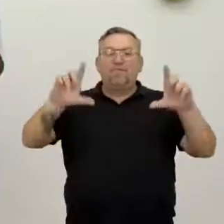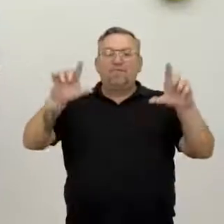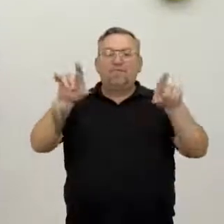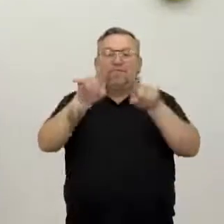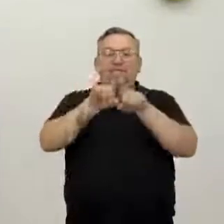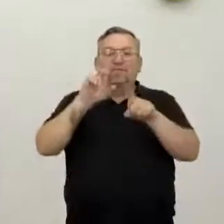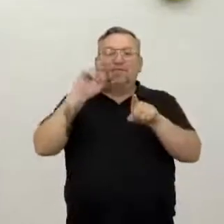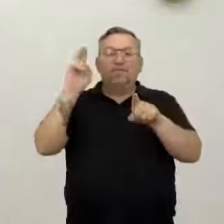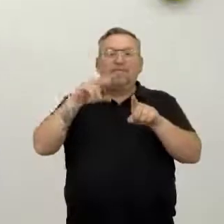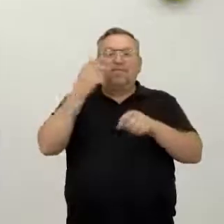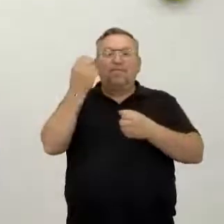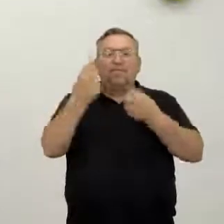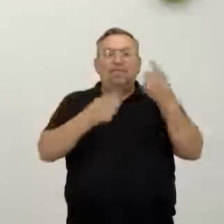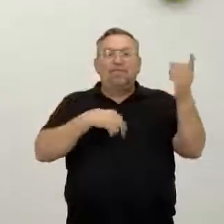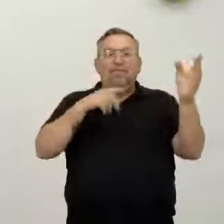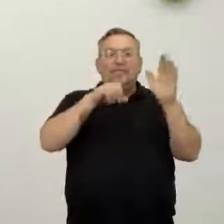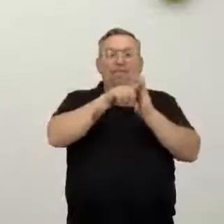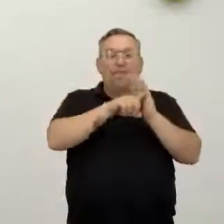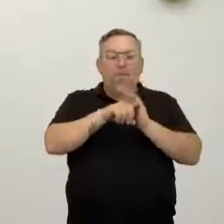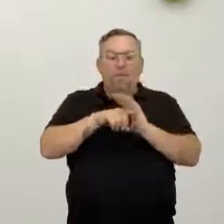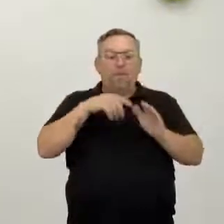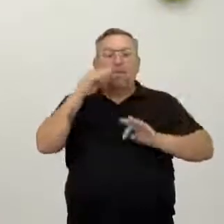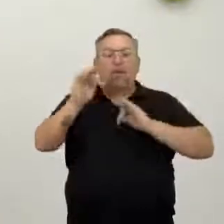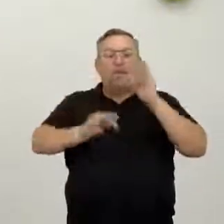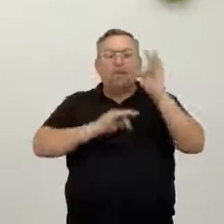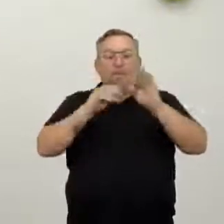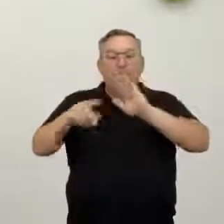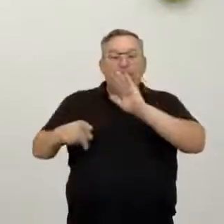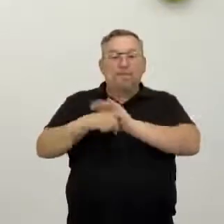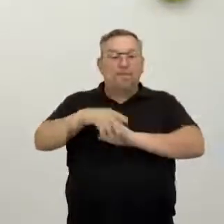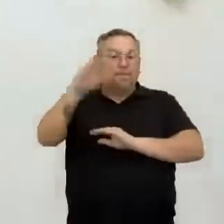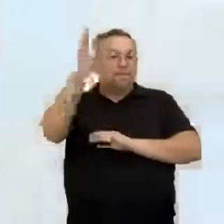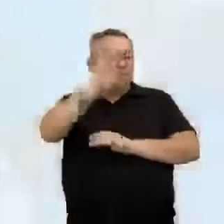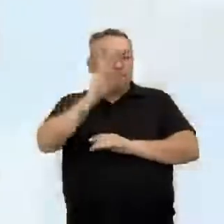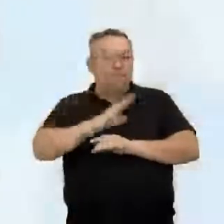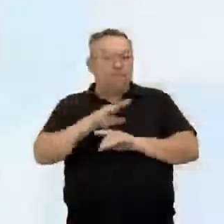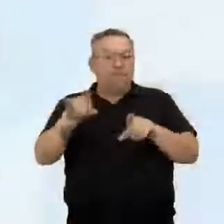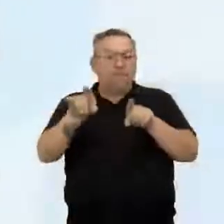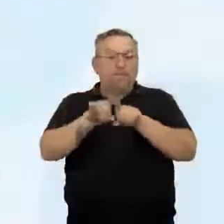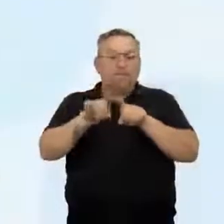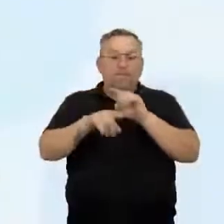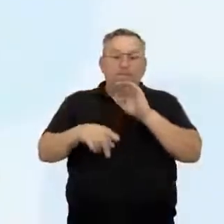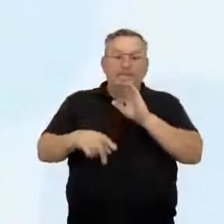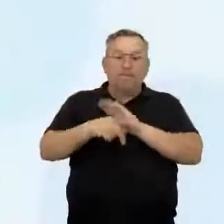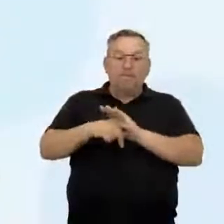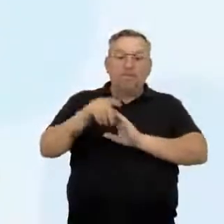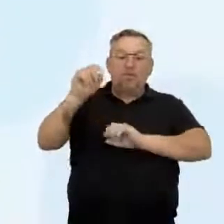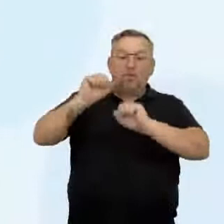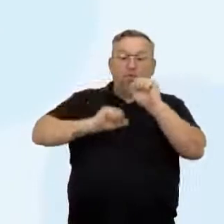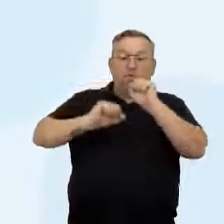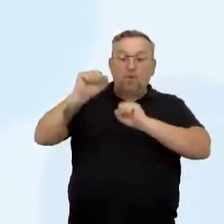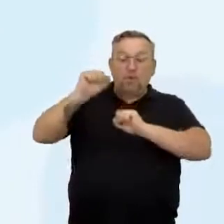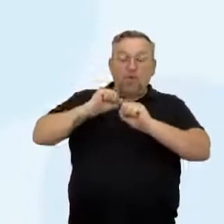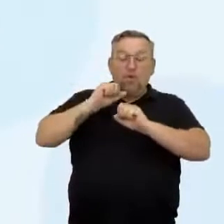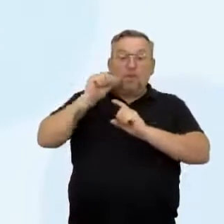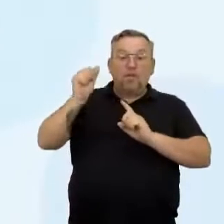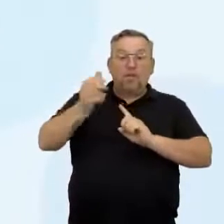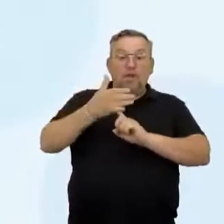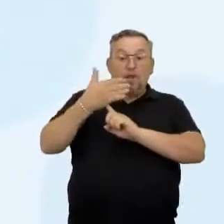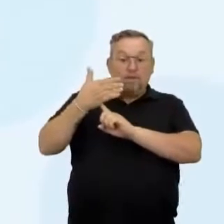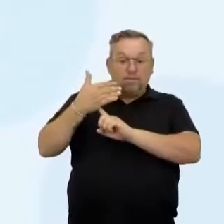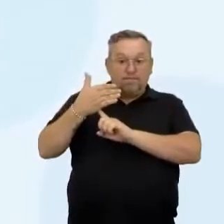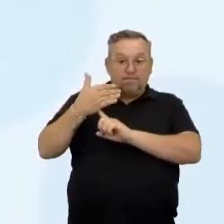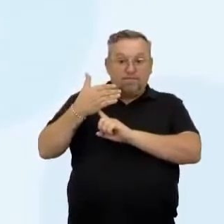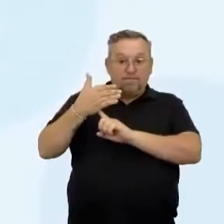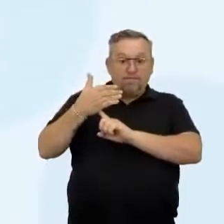gente vai ver aí algumas questões aí dessa tecnologia aqui no Brasil. Instituições de política industrial e tecnológica do